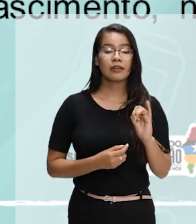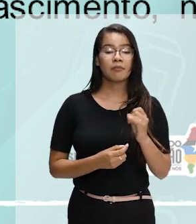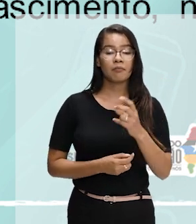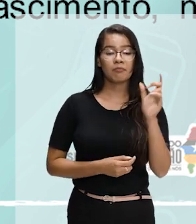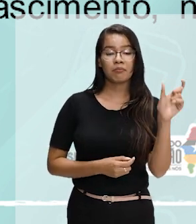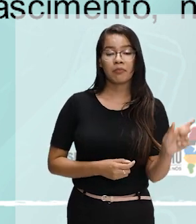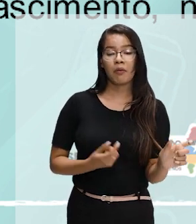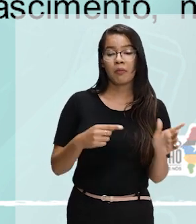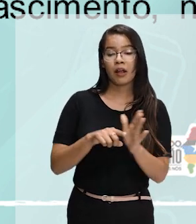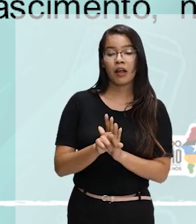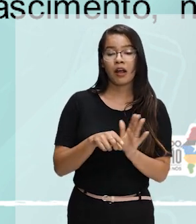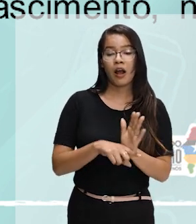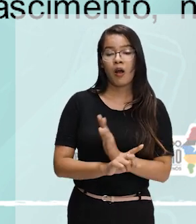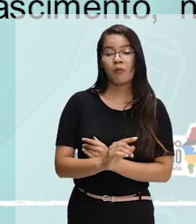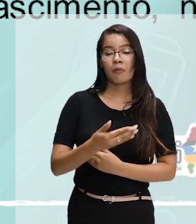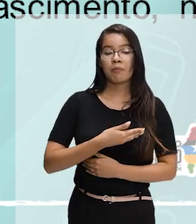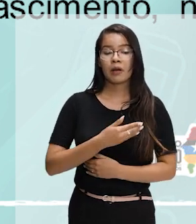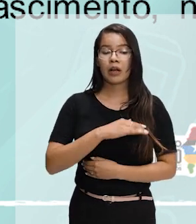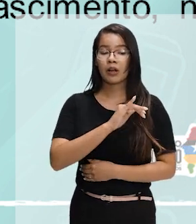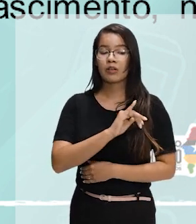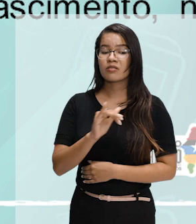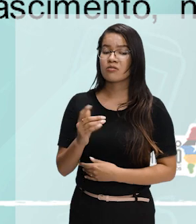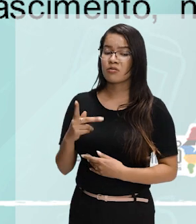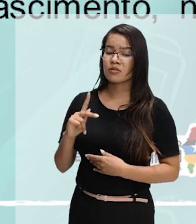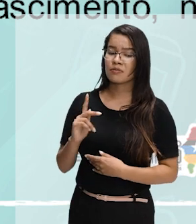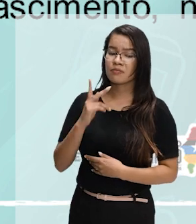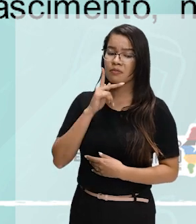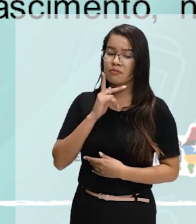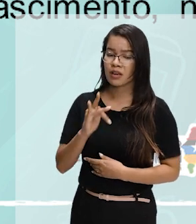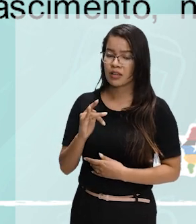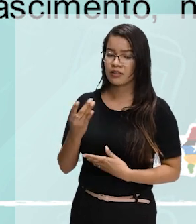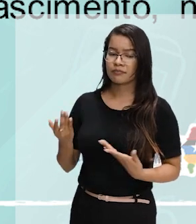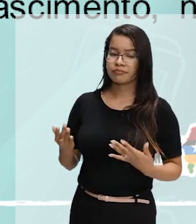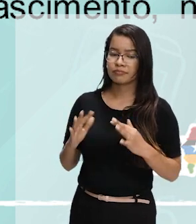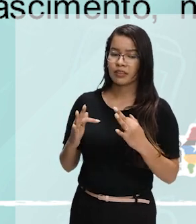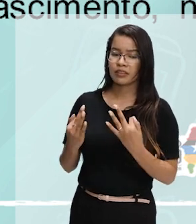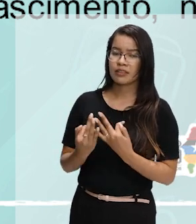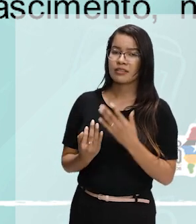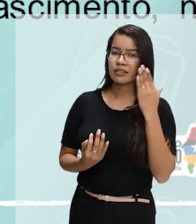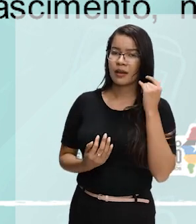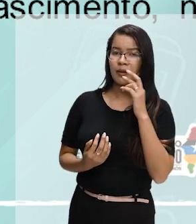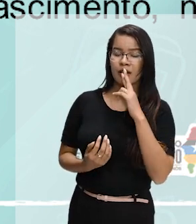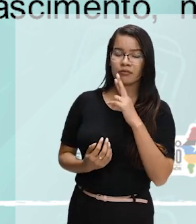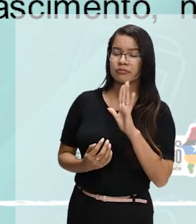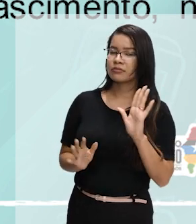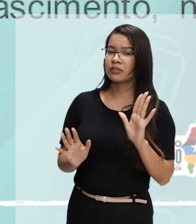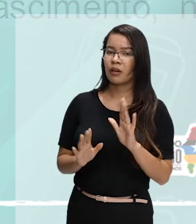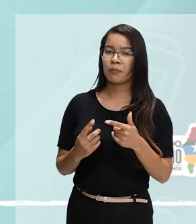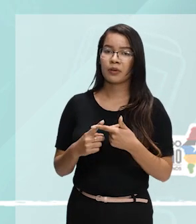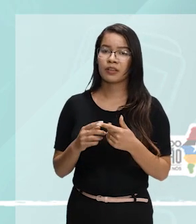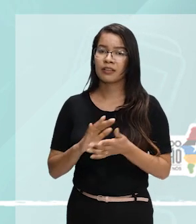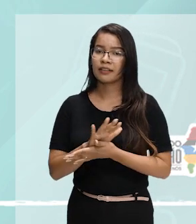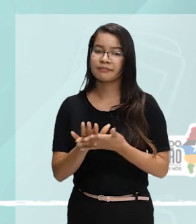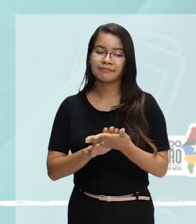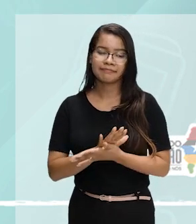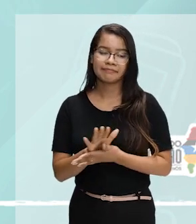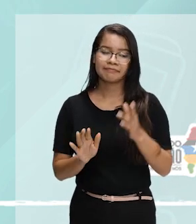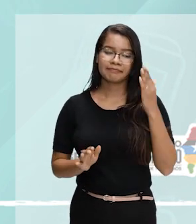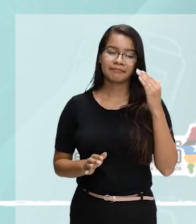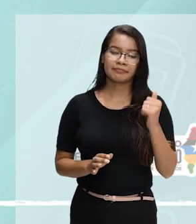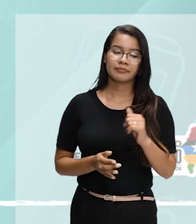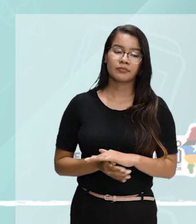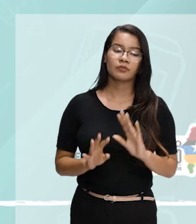seu nascimento, nada saberia responder, porque nada sabia a respeito. Tudo de que se recordava de sua